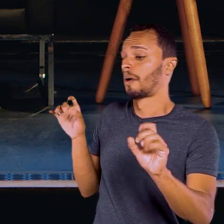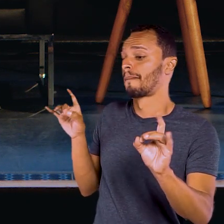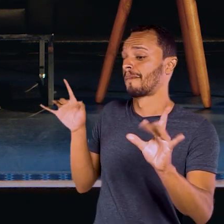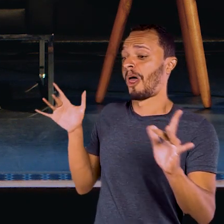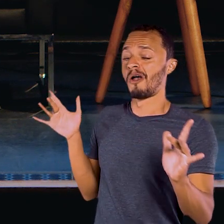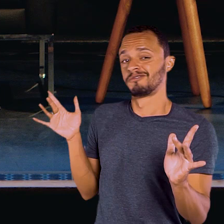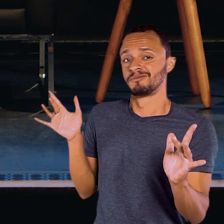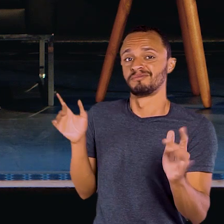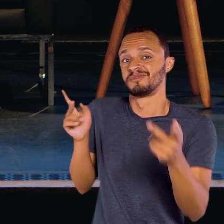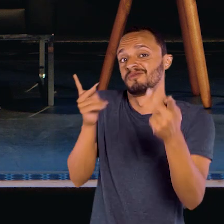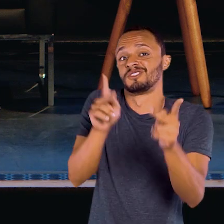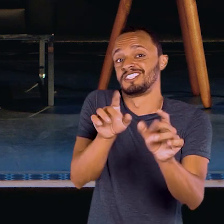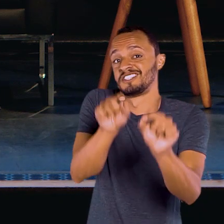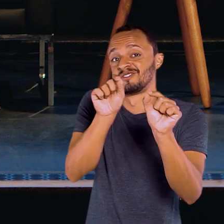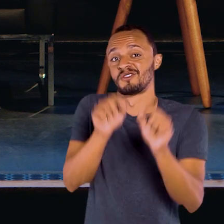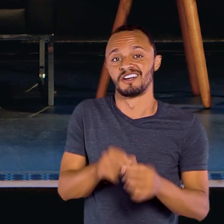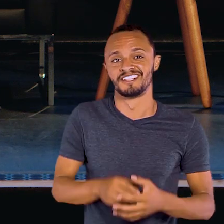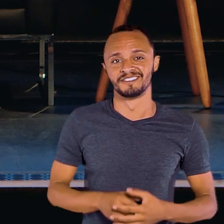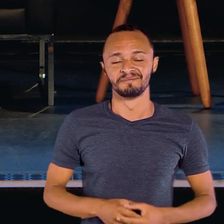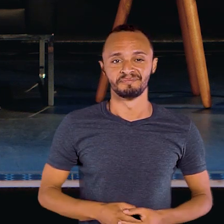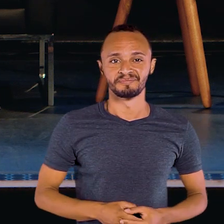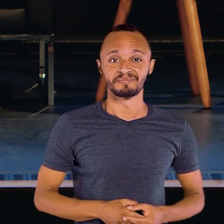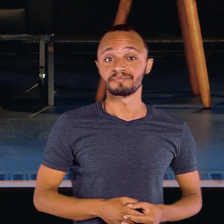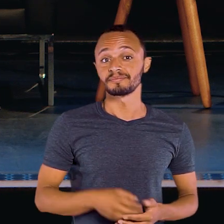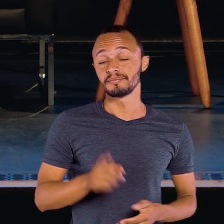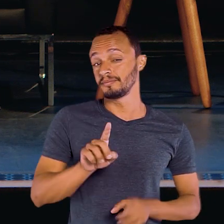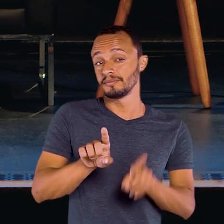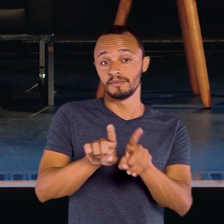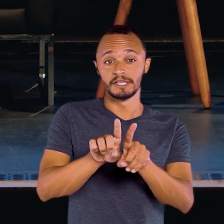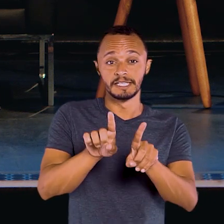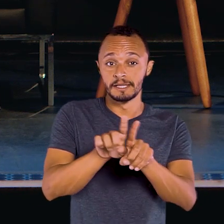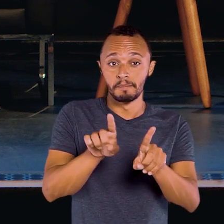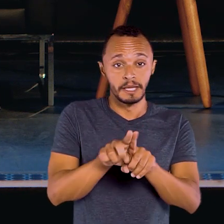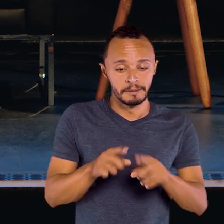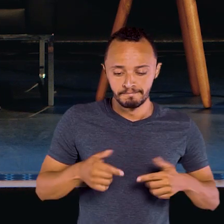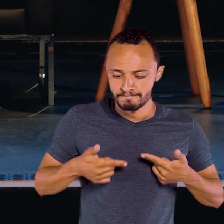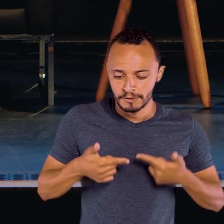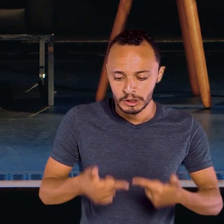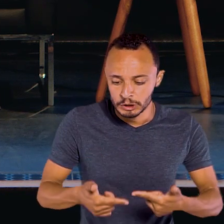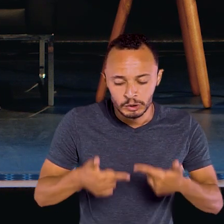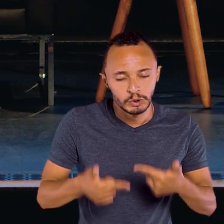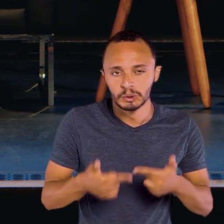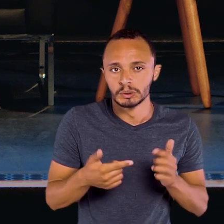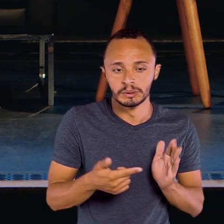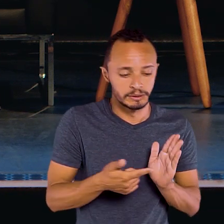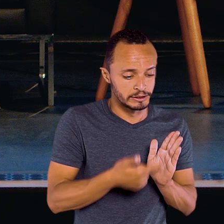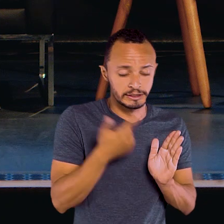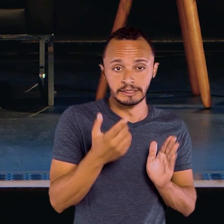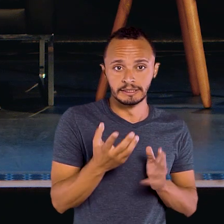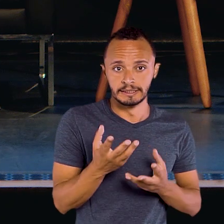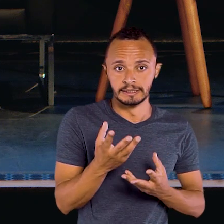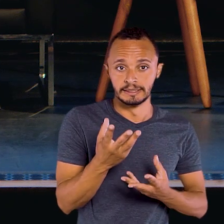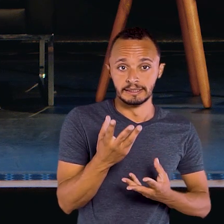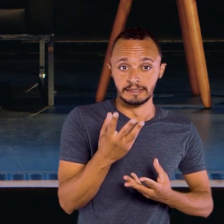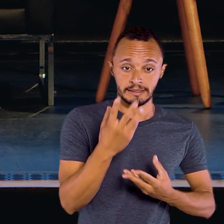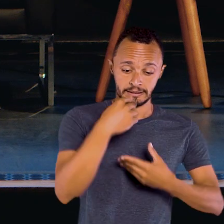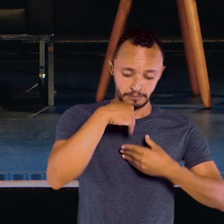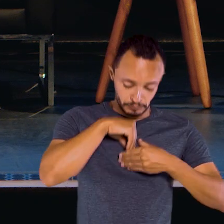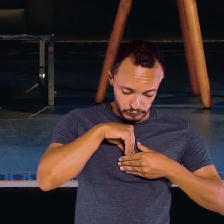que a gente tocar o coração das pessoas que leem o que a gente escreve. Eu acho que isso